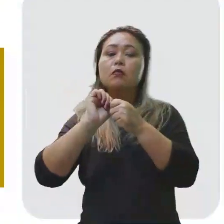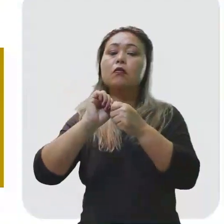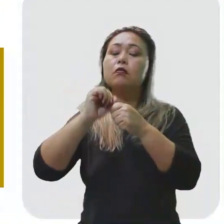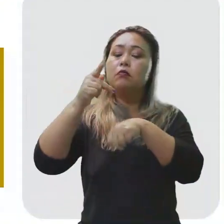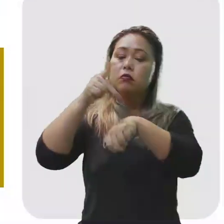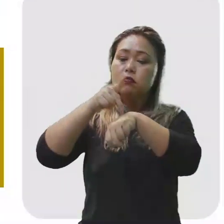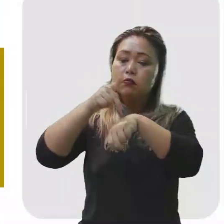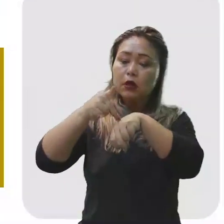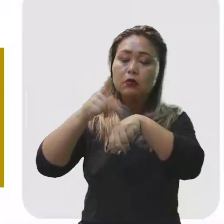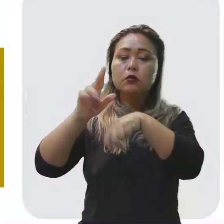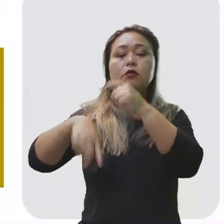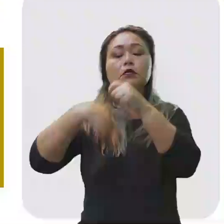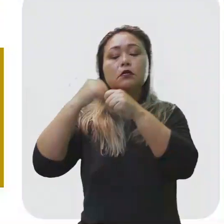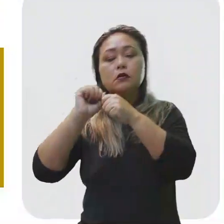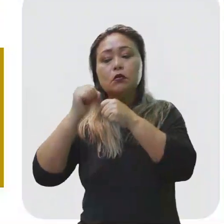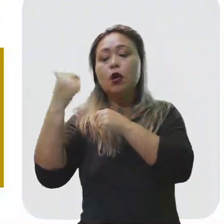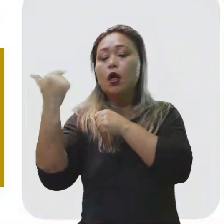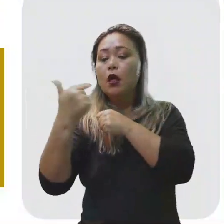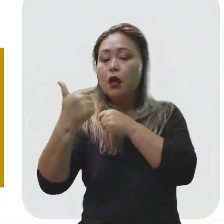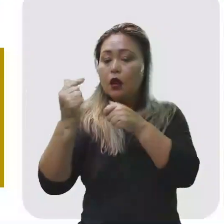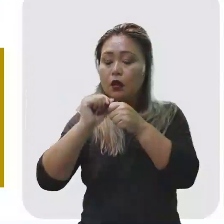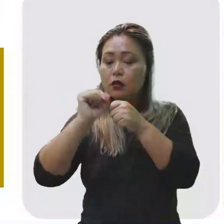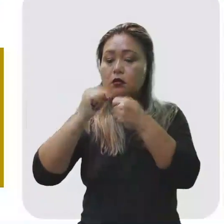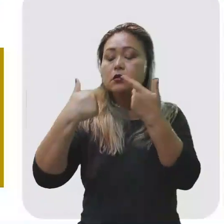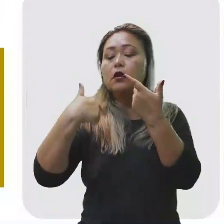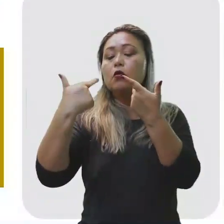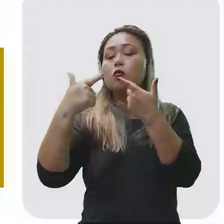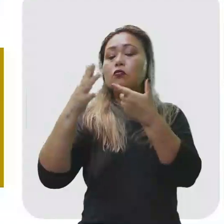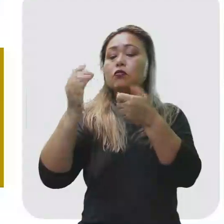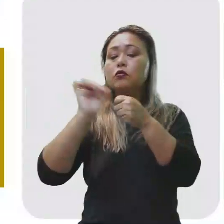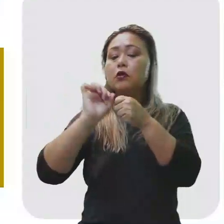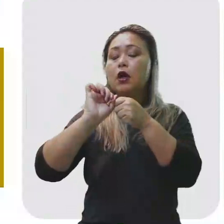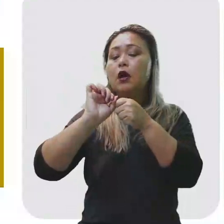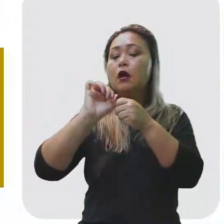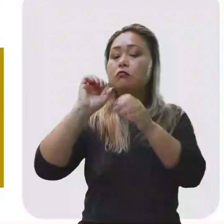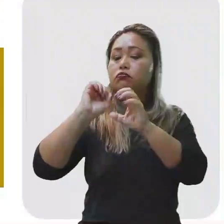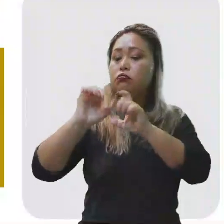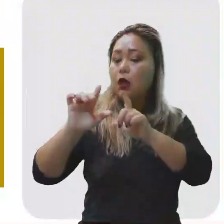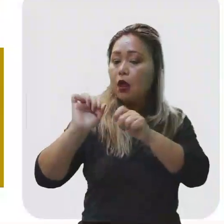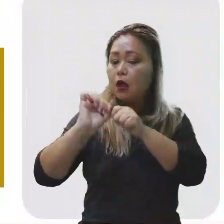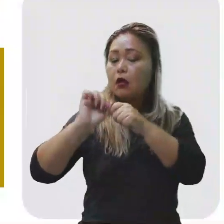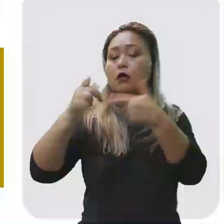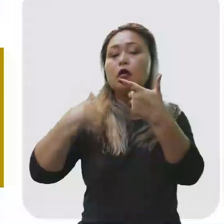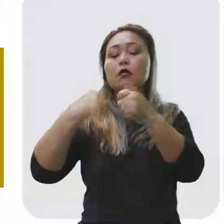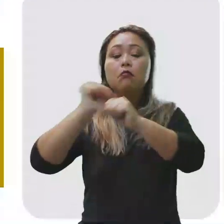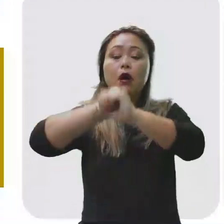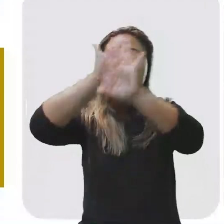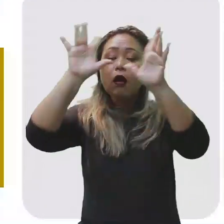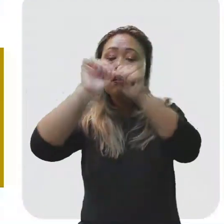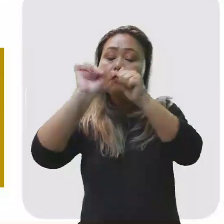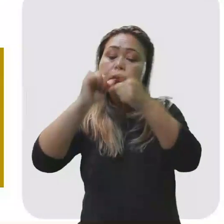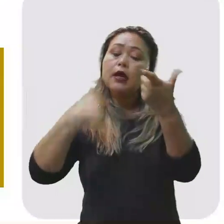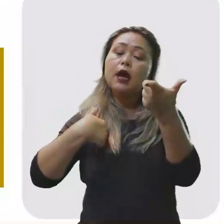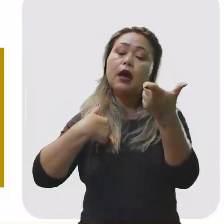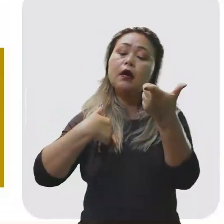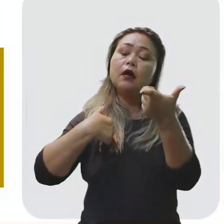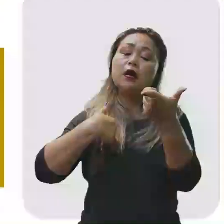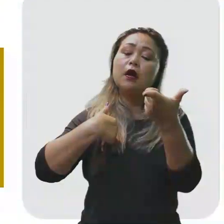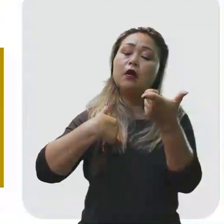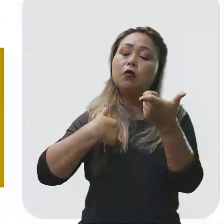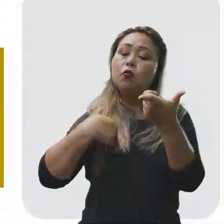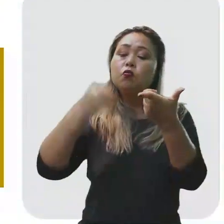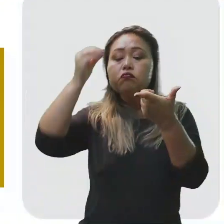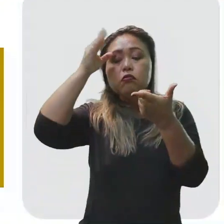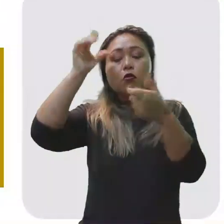outras foram segunda licenciatura. Então, fiz num tempo mais curto, só para ampliar aí meus conhecimentos de literatura, de